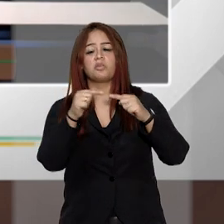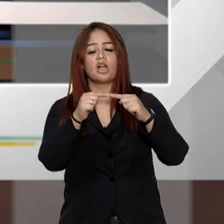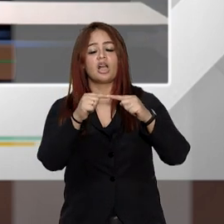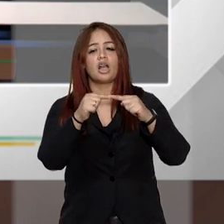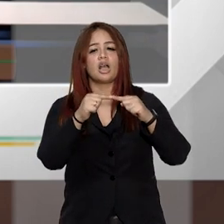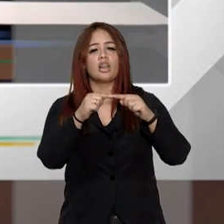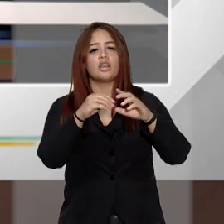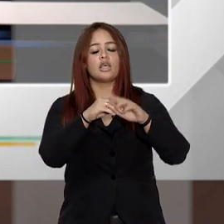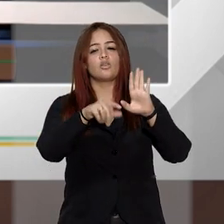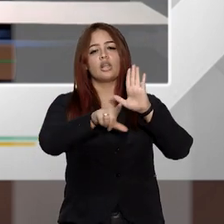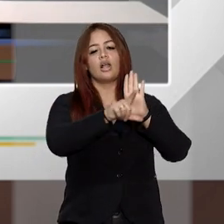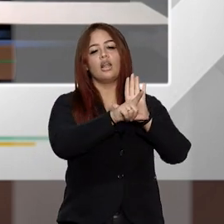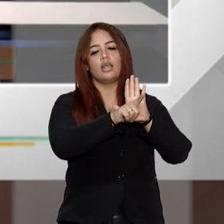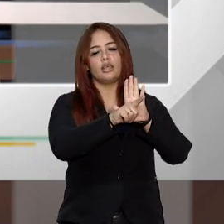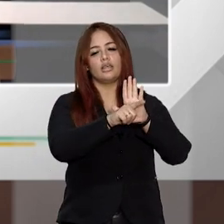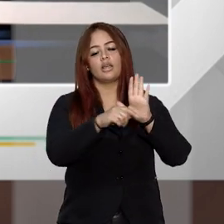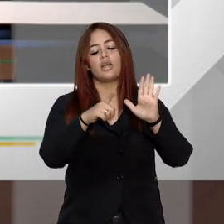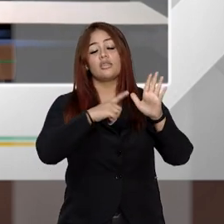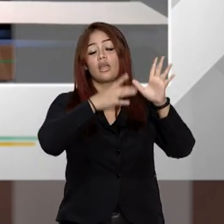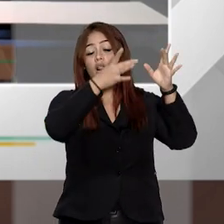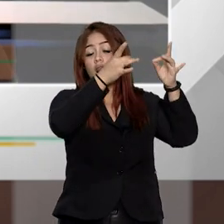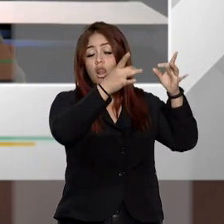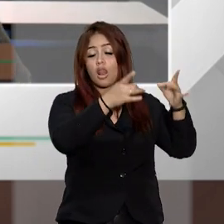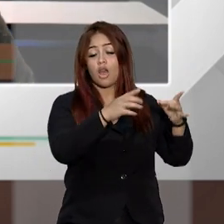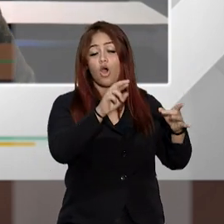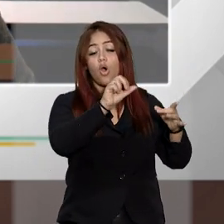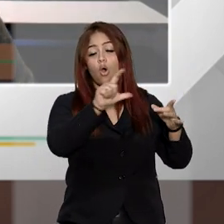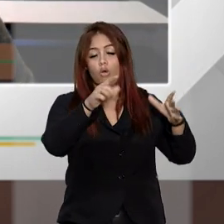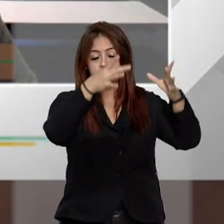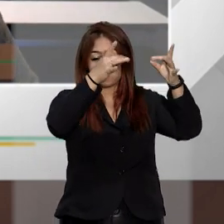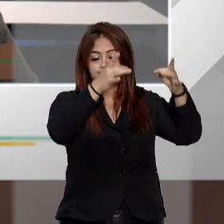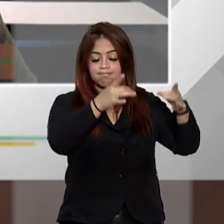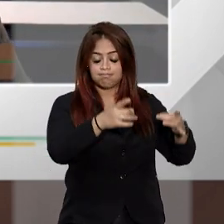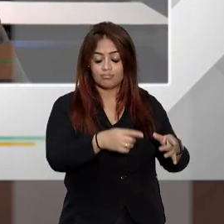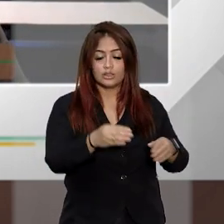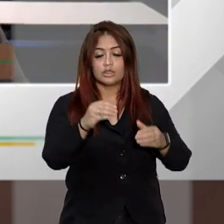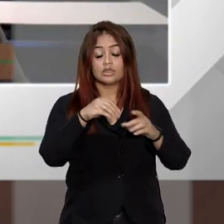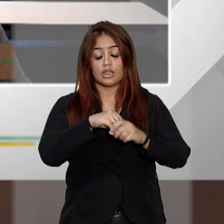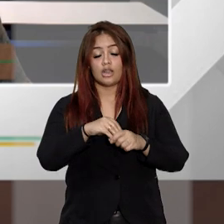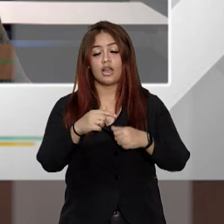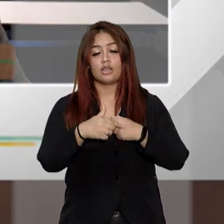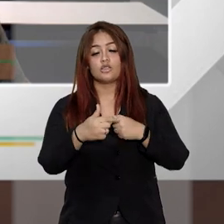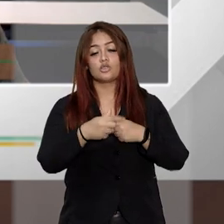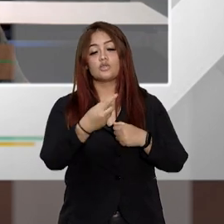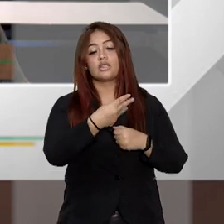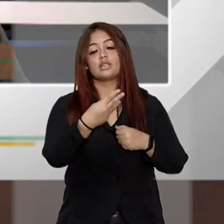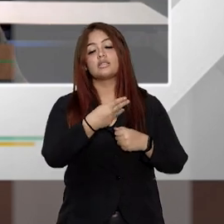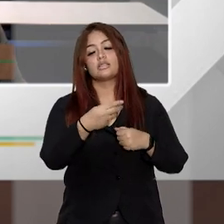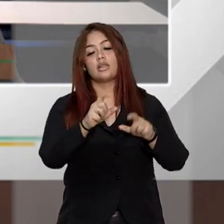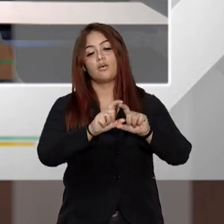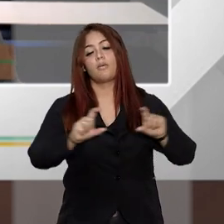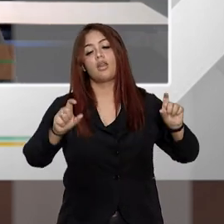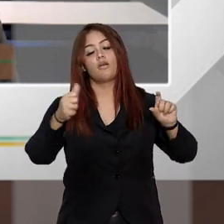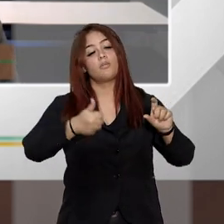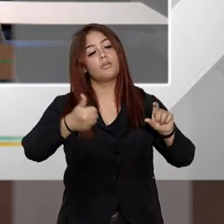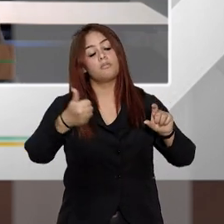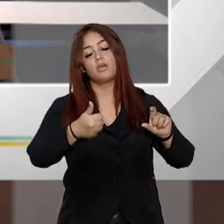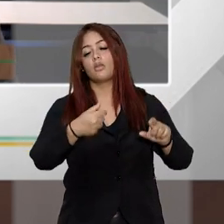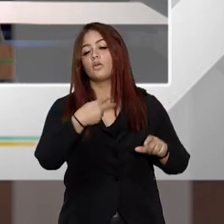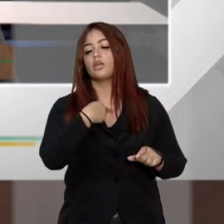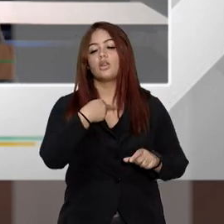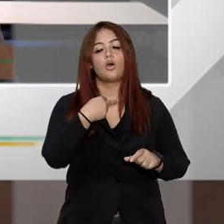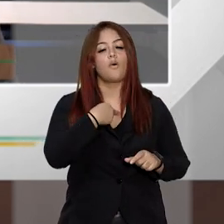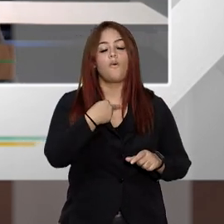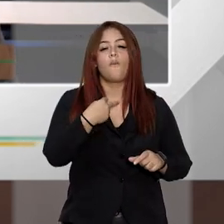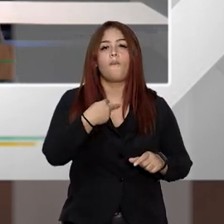proibidas pela lei, né? Há um rol de matérias dentro do artigo 3º, parágrafo 1º, que não podem ser